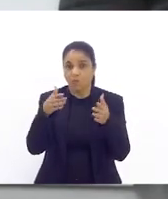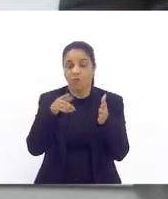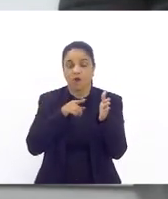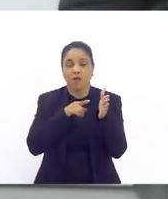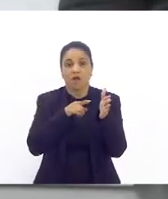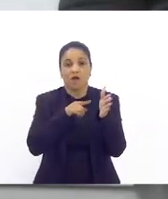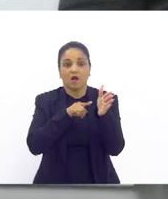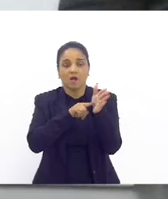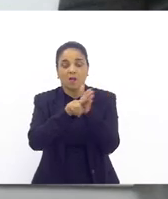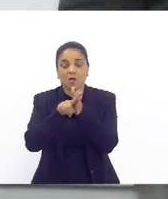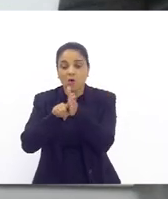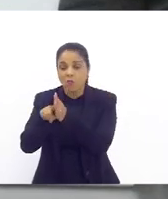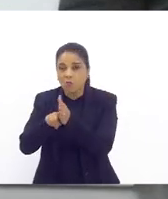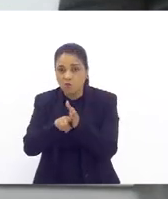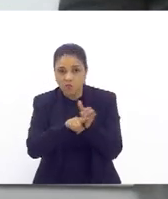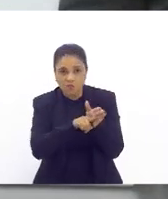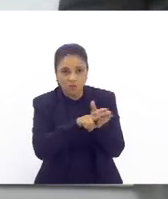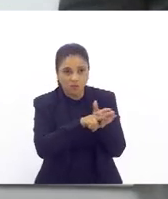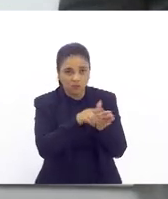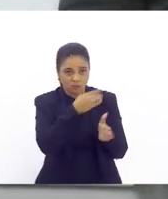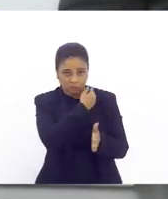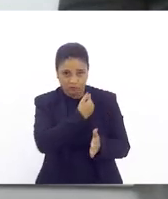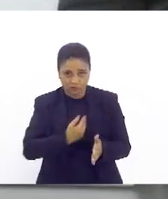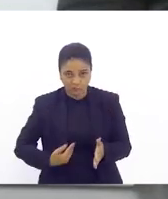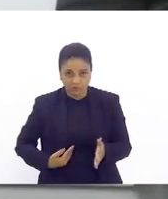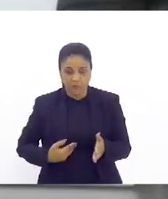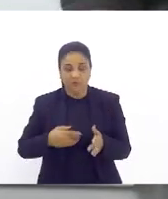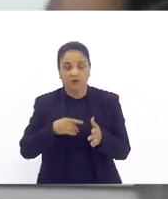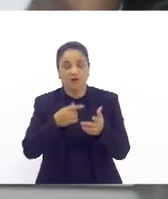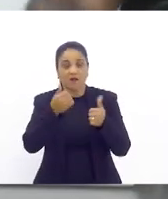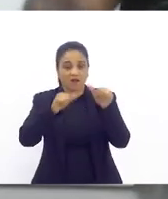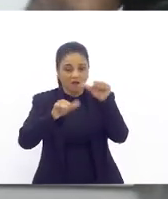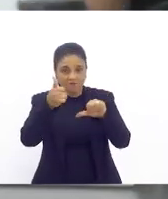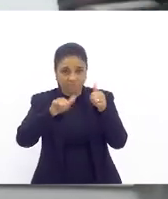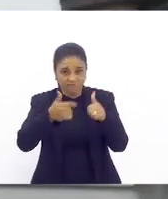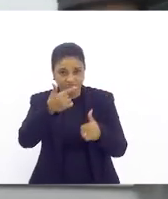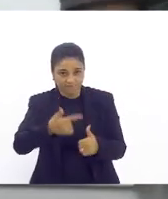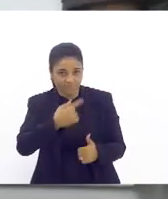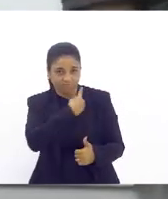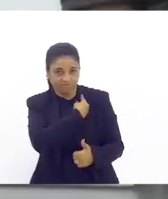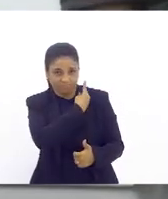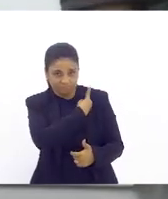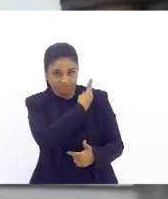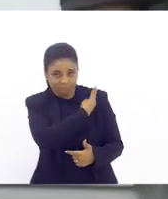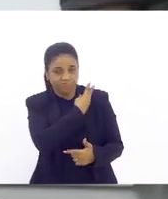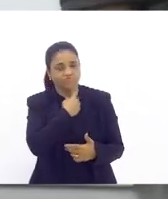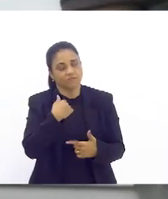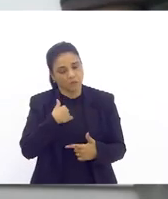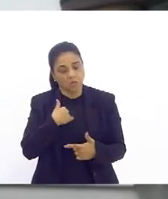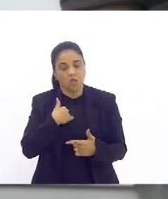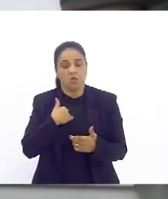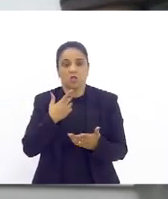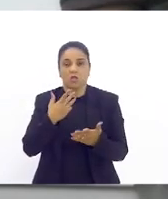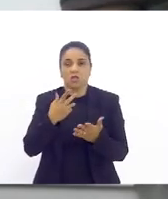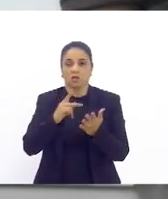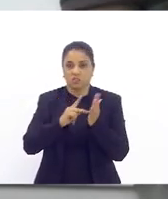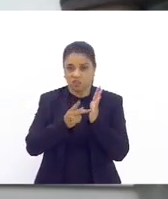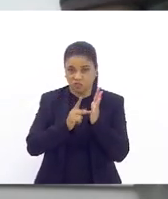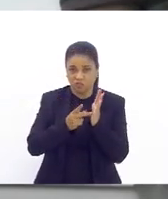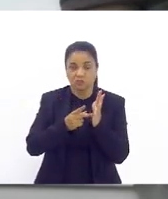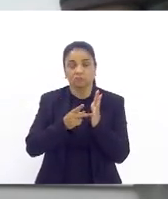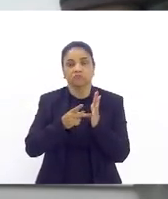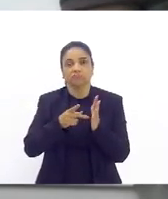reavaliar o novo ensino médio e eu Nós consideramos extrema necessidade né esse esse